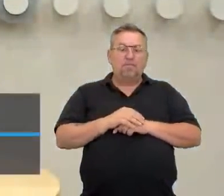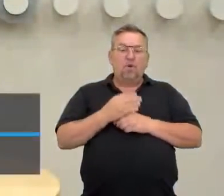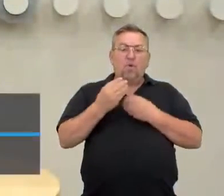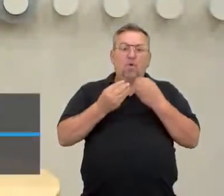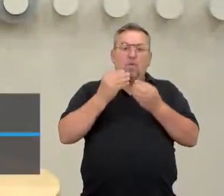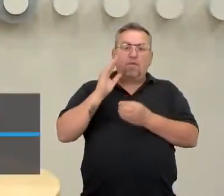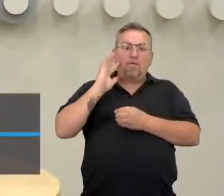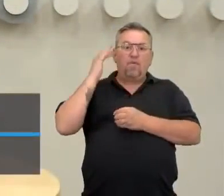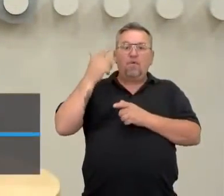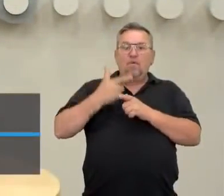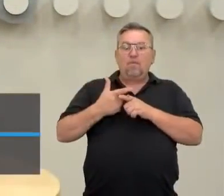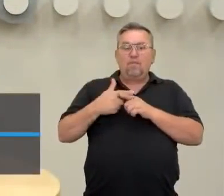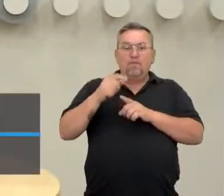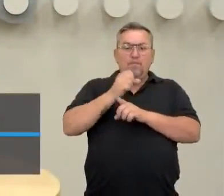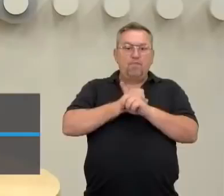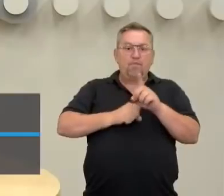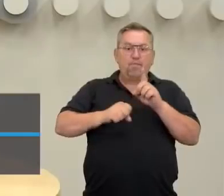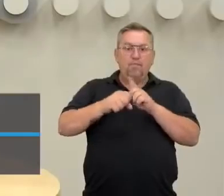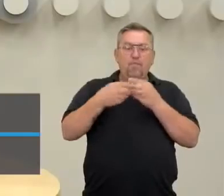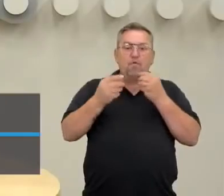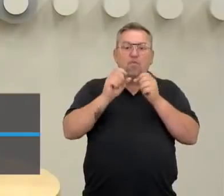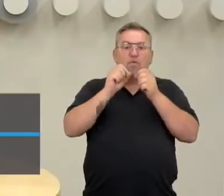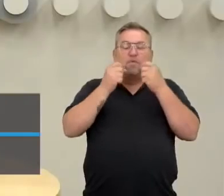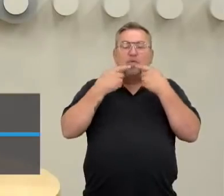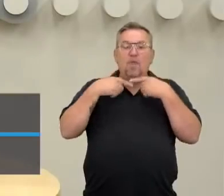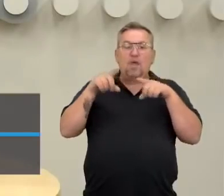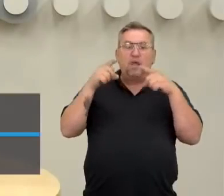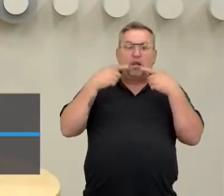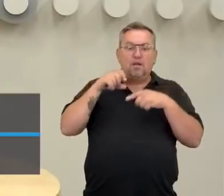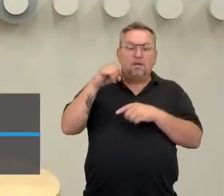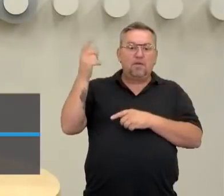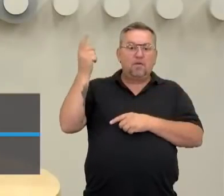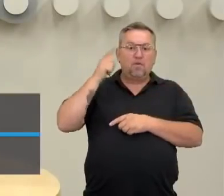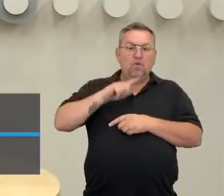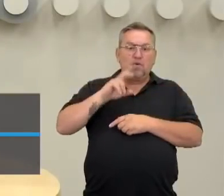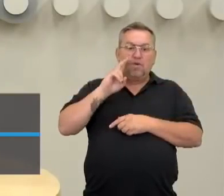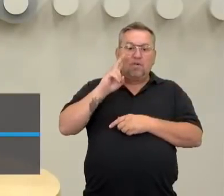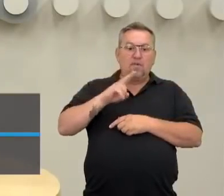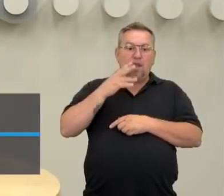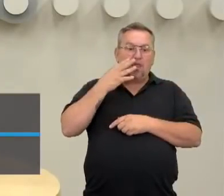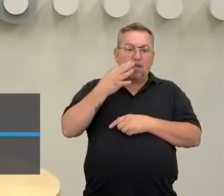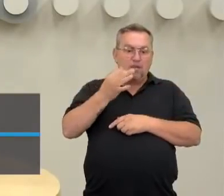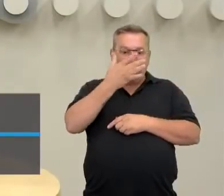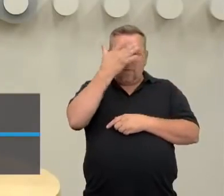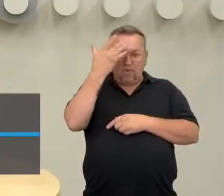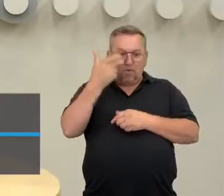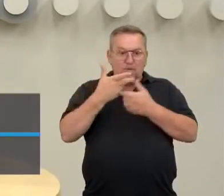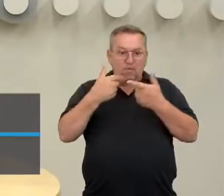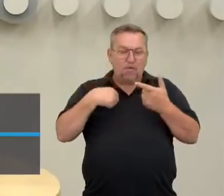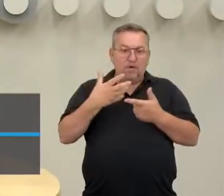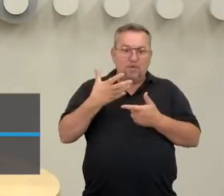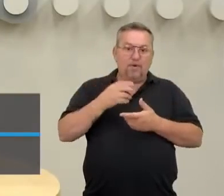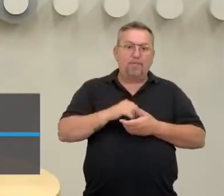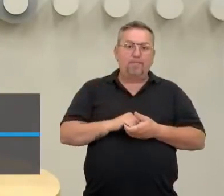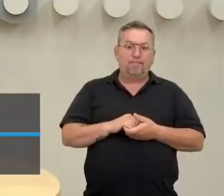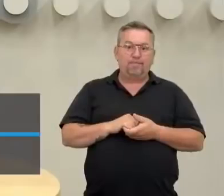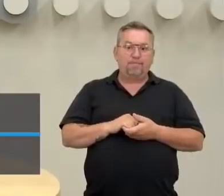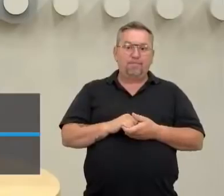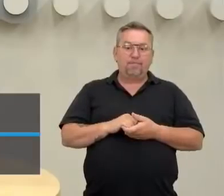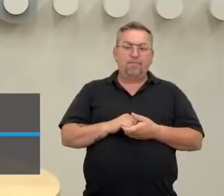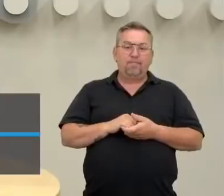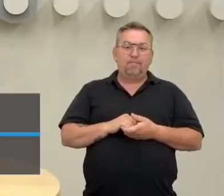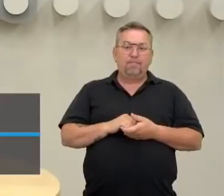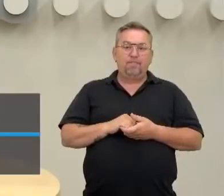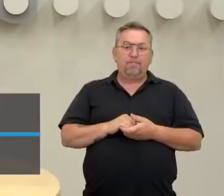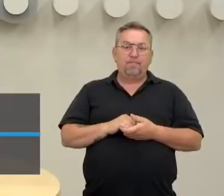vou resolver um problema social, como é que eu vou fazer uma crítica se eu não consigo chamar a atenção das pessoas para aquilo que eu quero veicular, através da